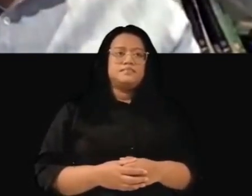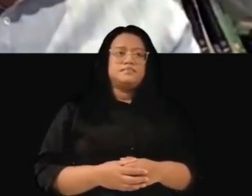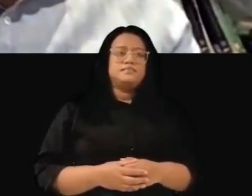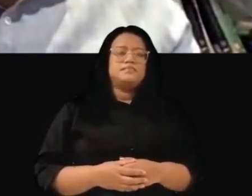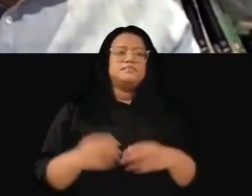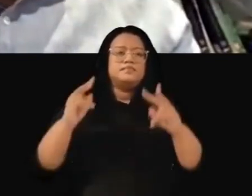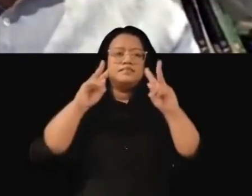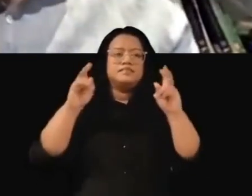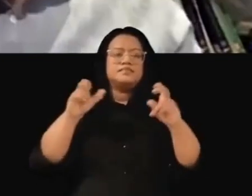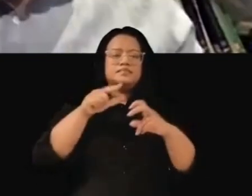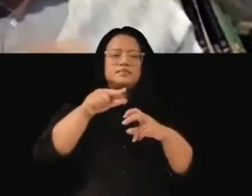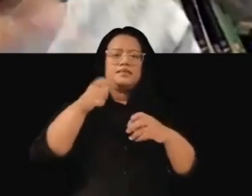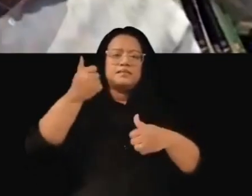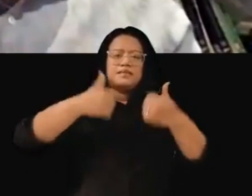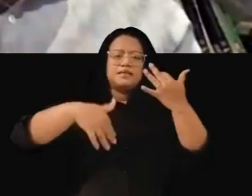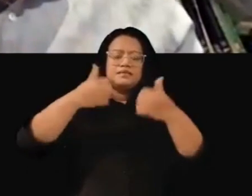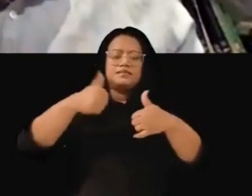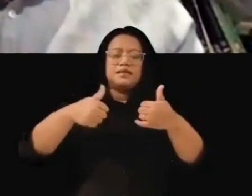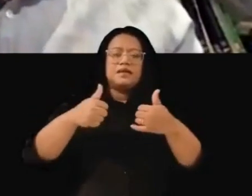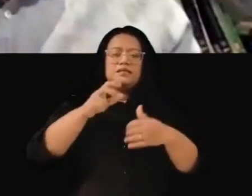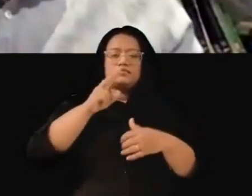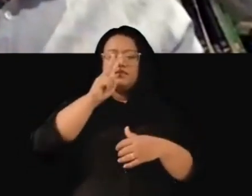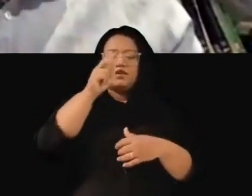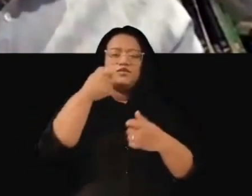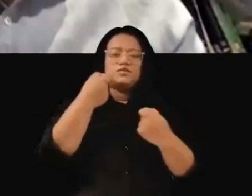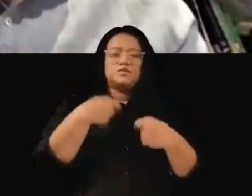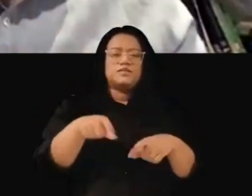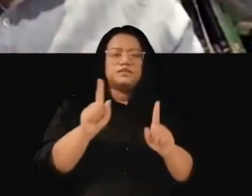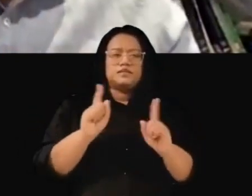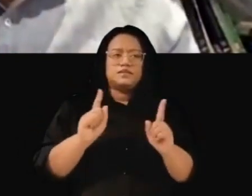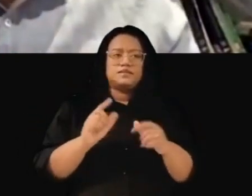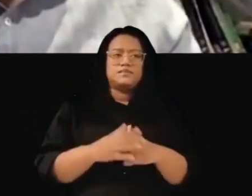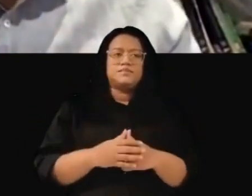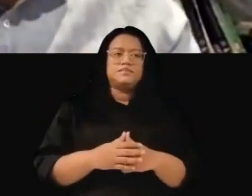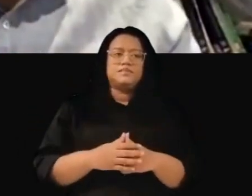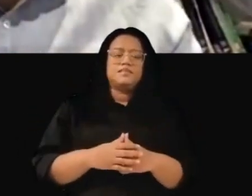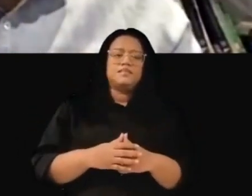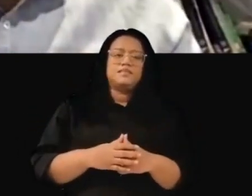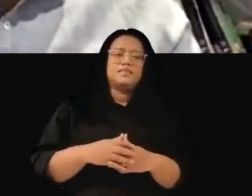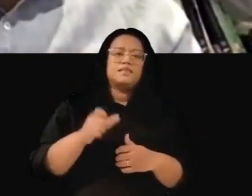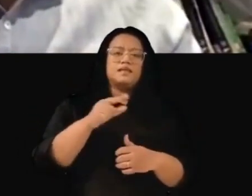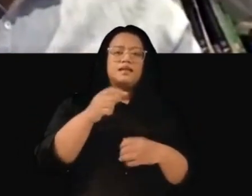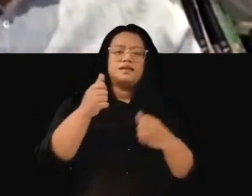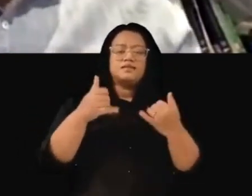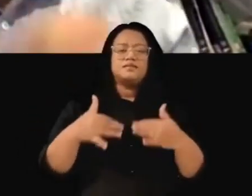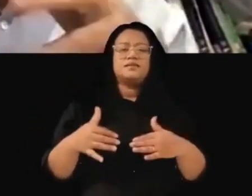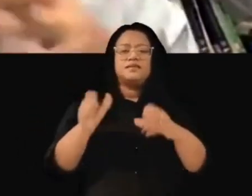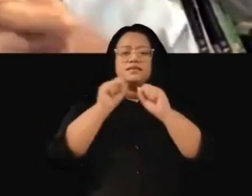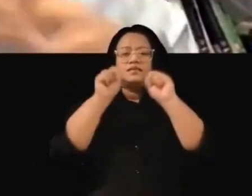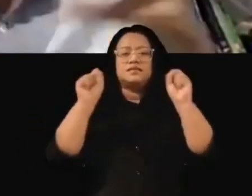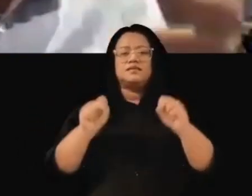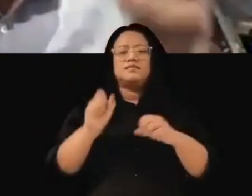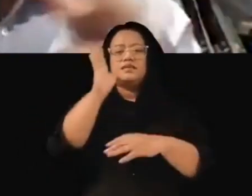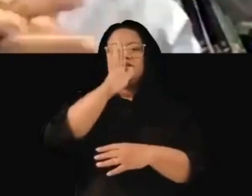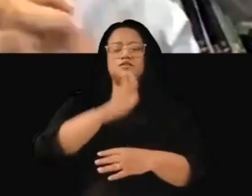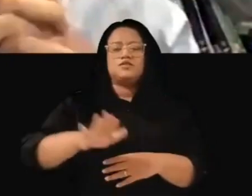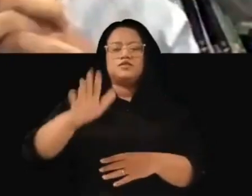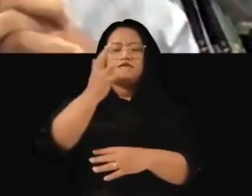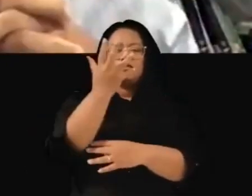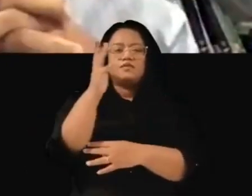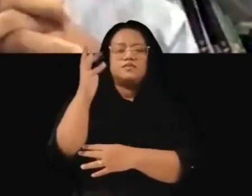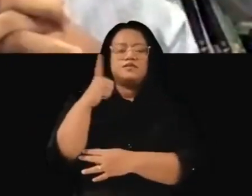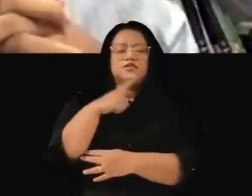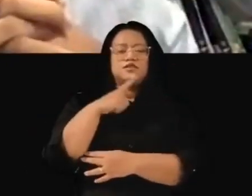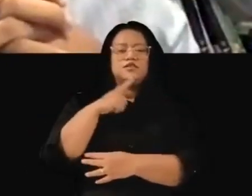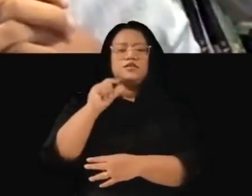mas eu só queria lembrar que em diversas etapas do Sistema Nacional do Meio Ambiente está prevista a